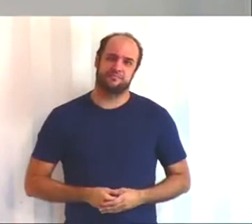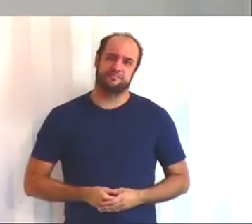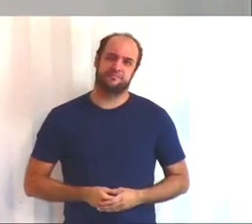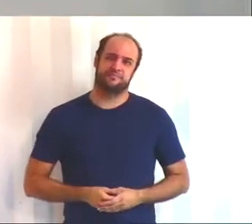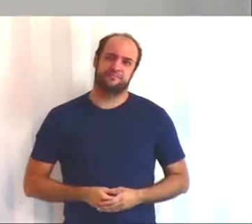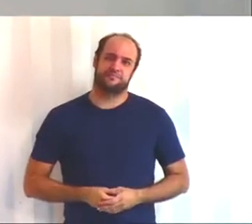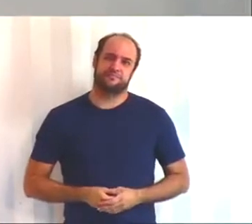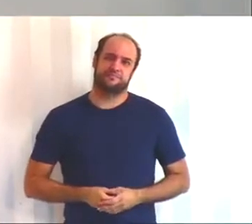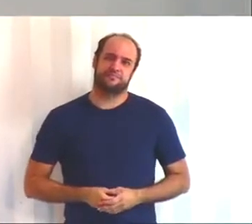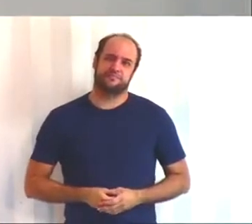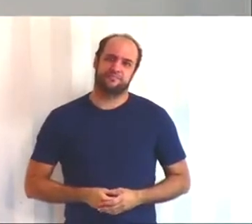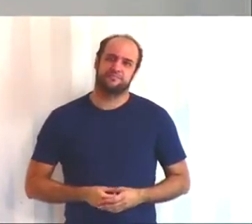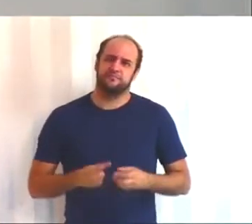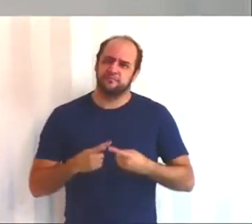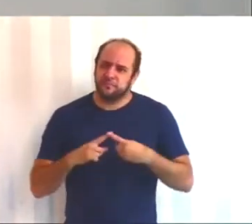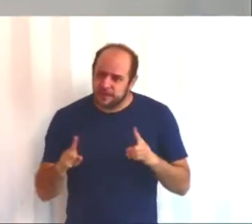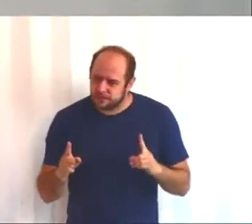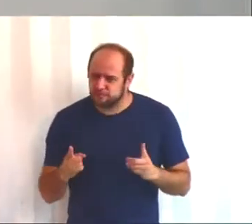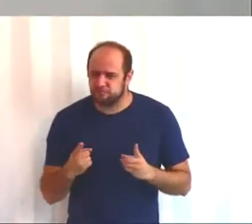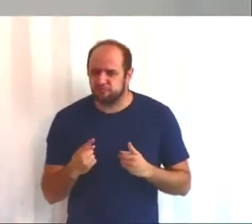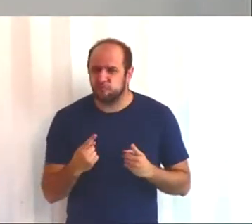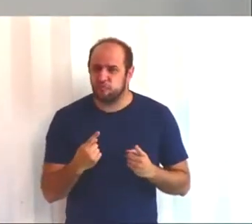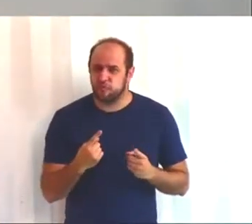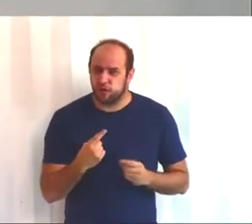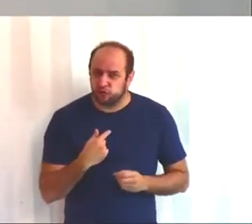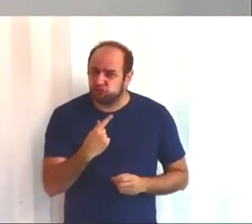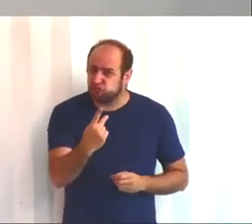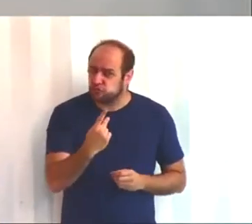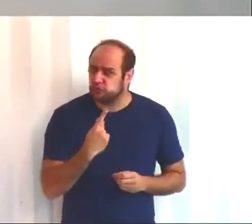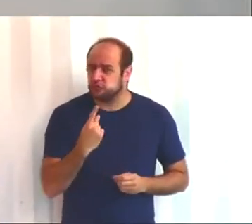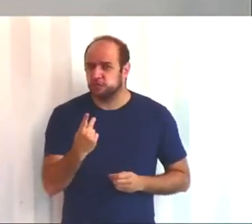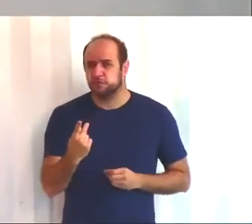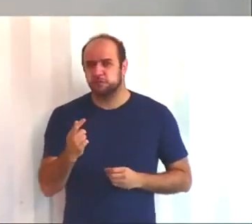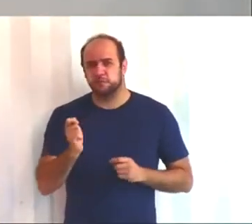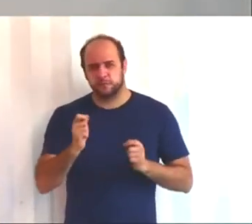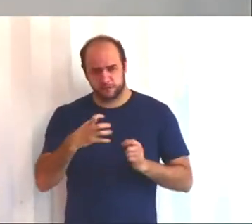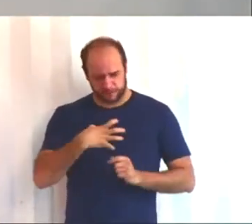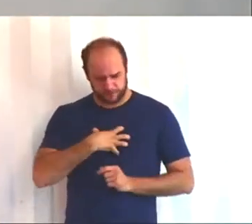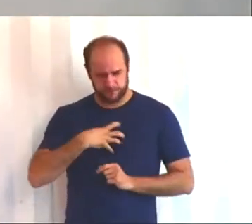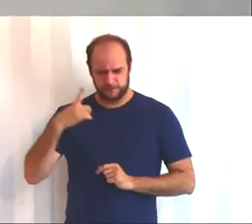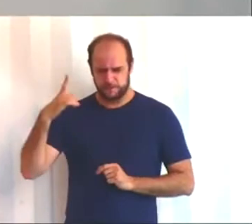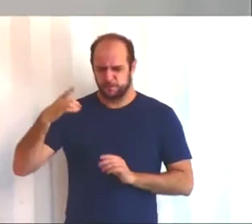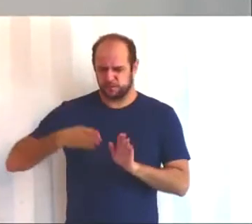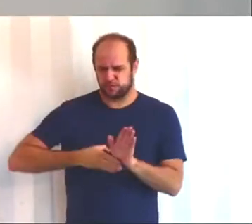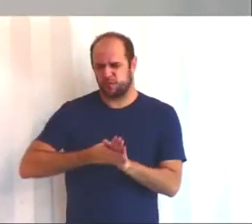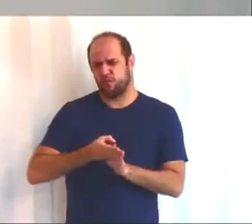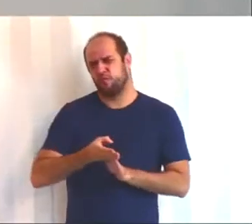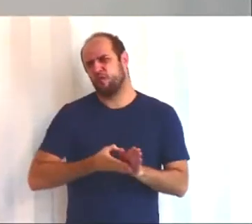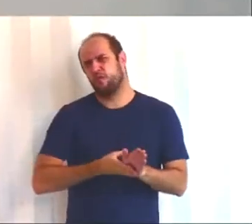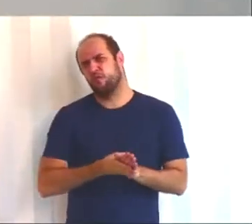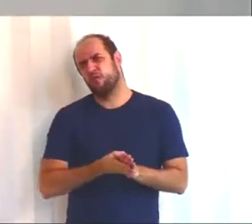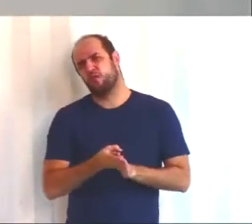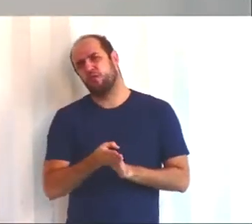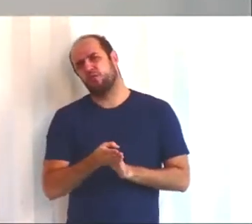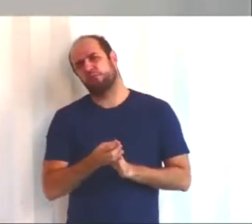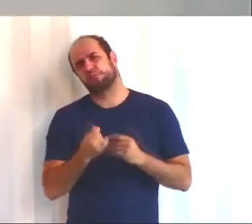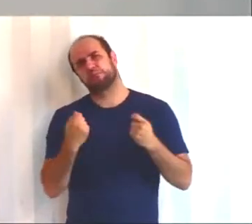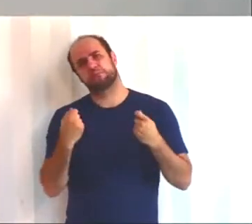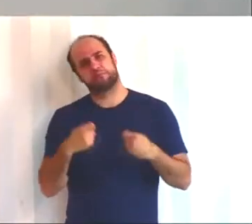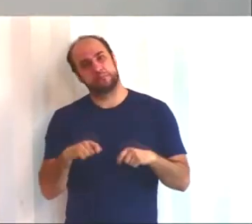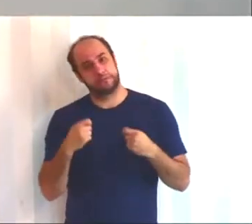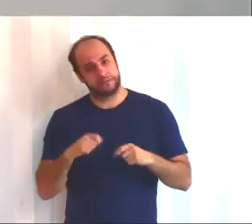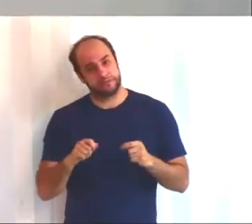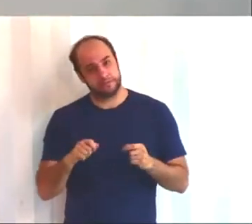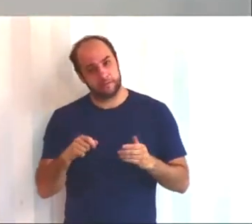Mas para que eu e você possamos usufruir o consolo de Deus, nós temos de fazer algumas perguntas